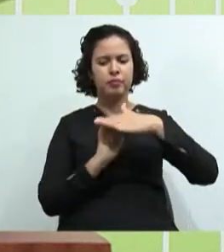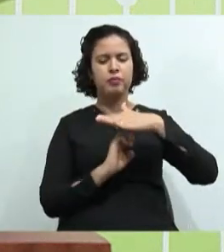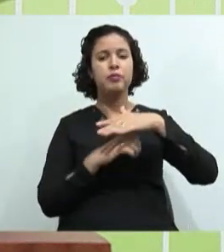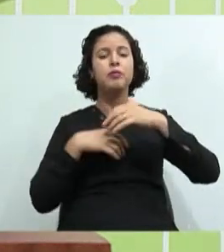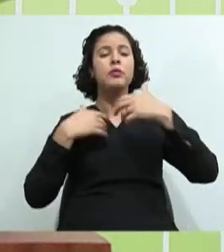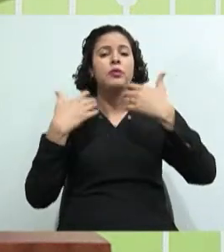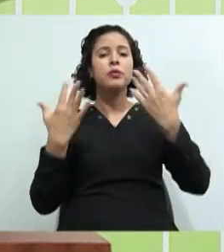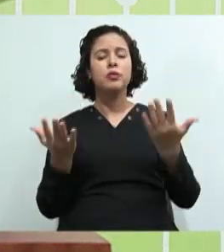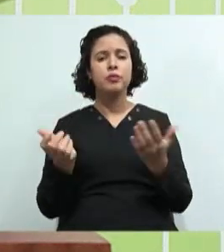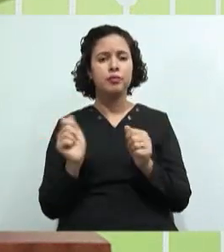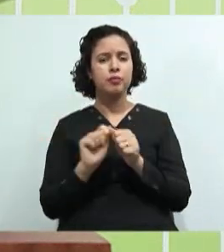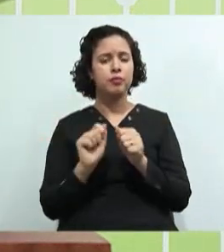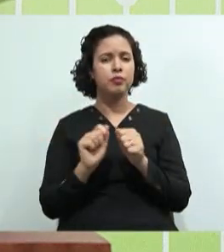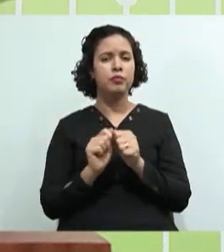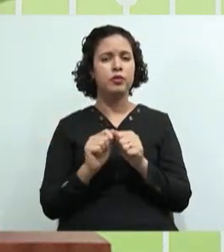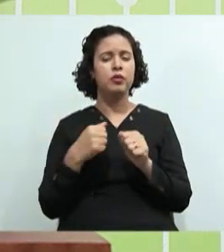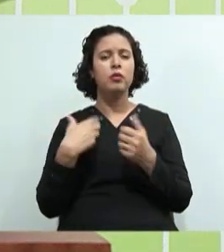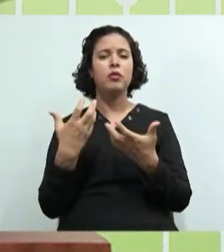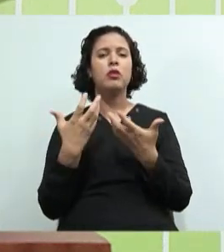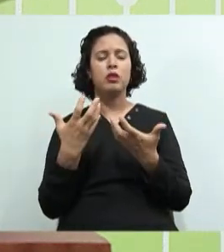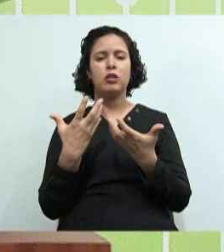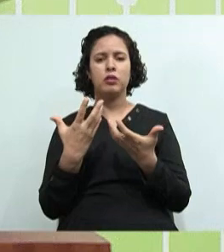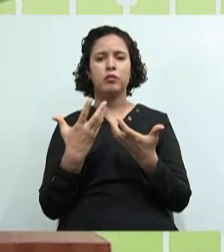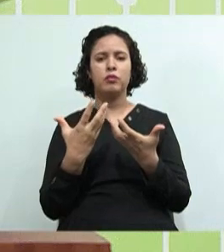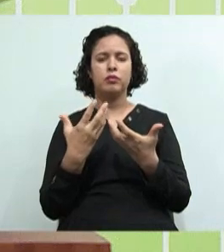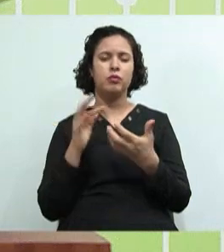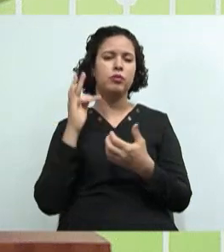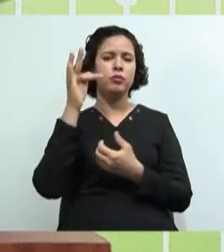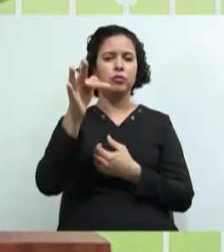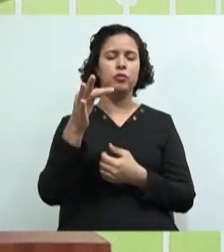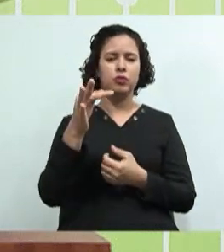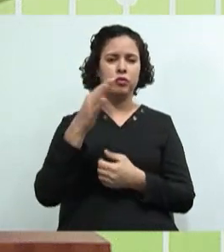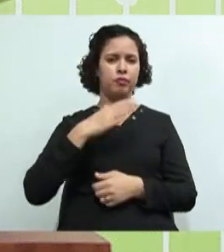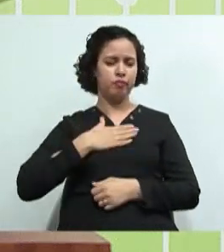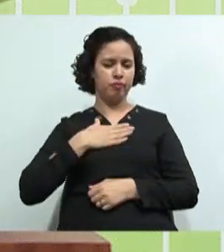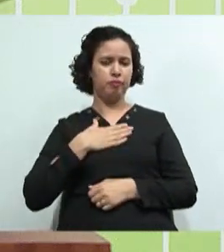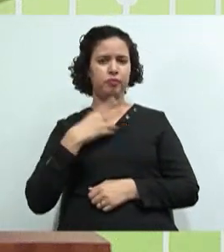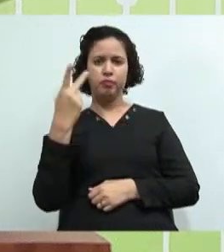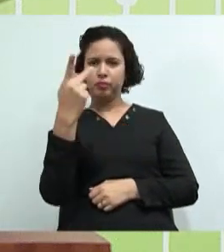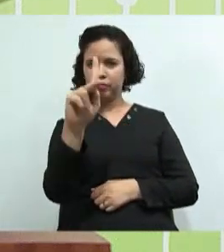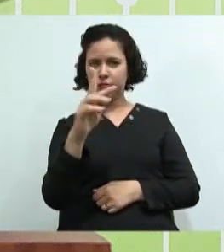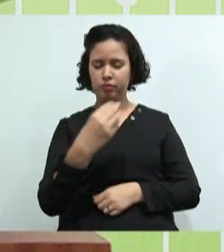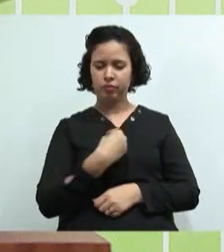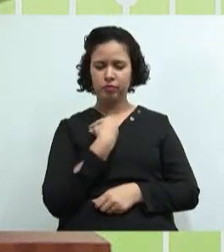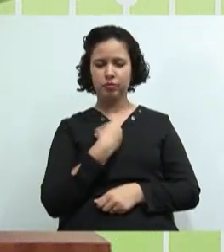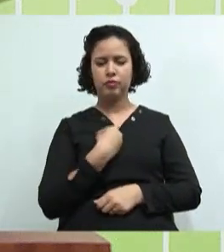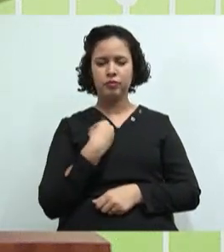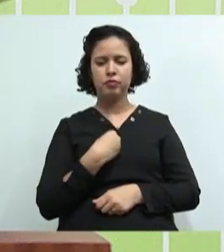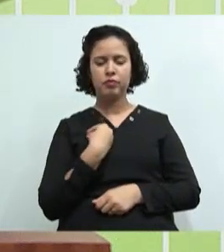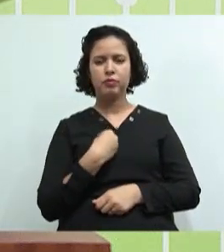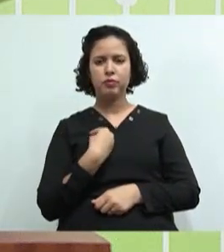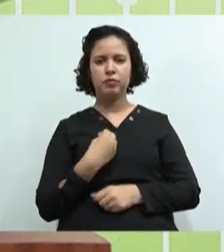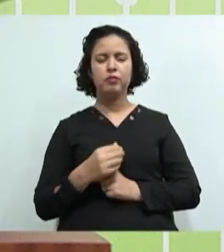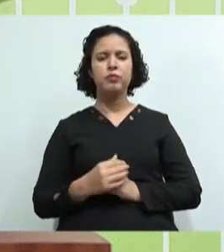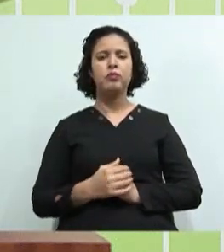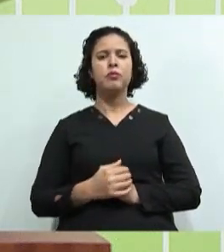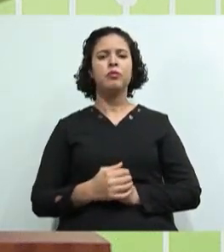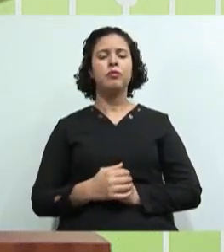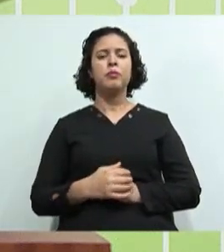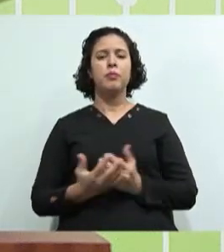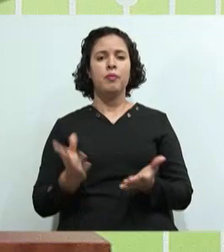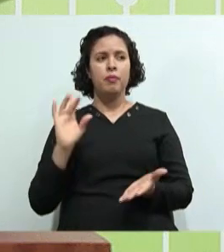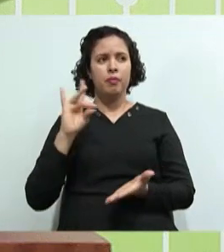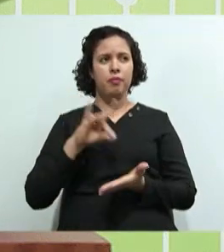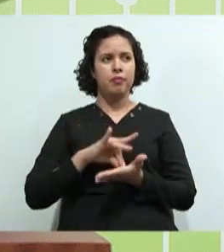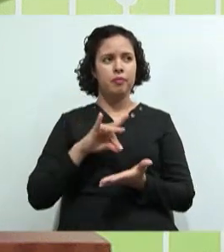o que eu estou almejando para a minha vida daqui a 1 ano, daqui a 2 anos, daqui a 5 anos? Não é verdade? E aí Lewis